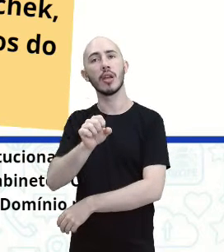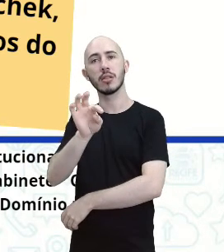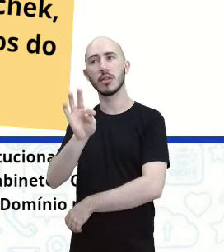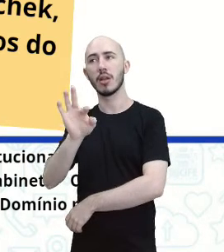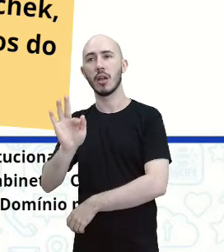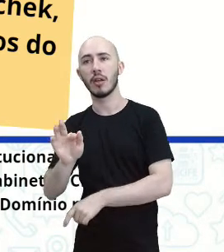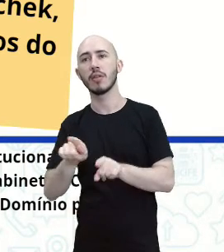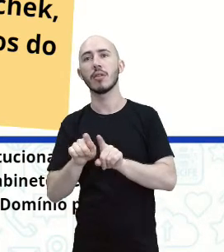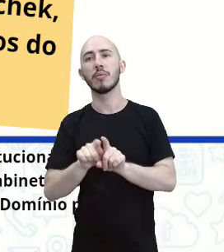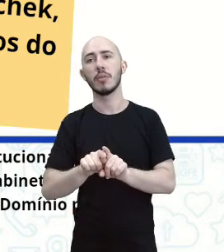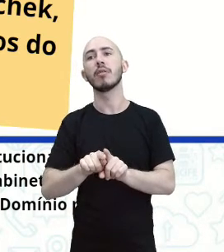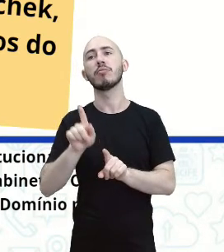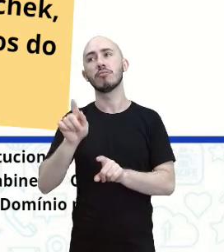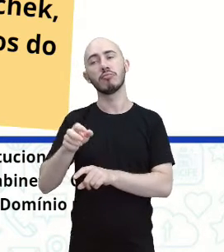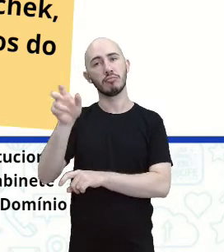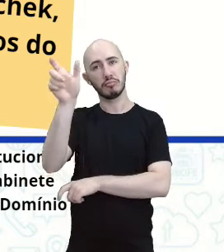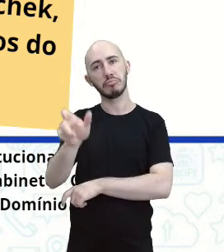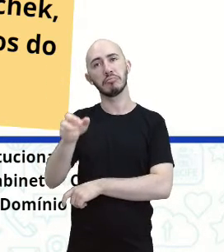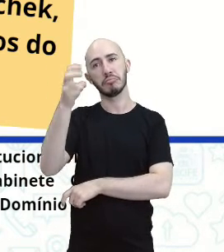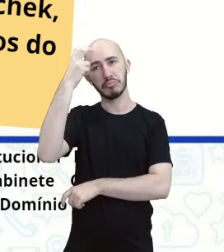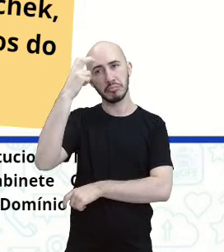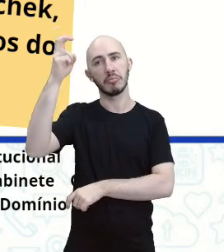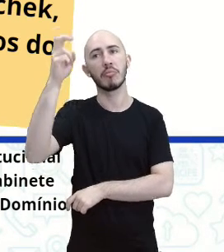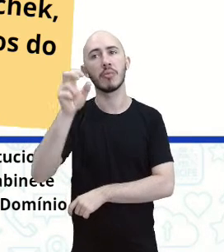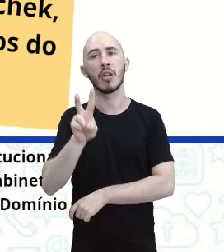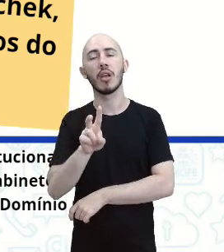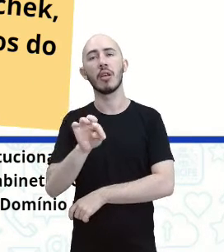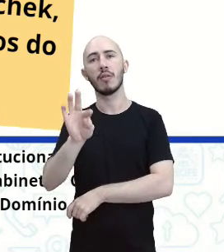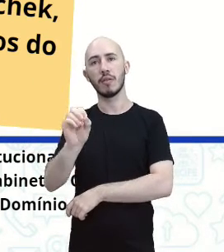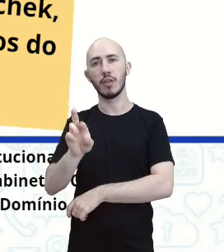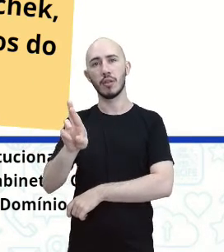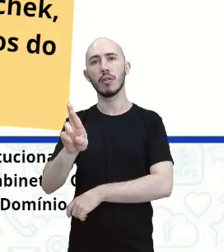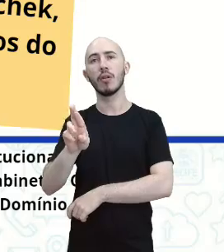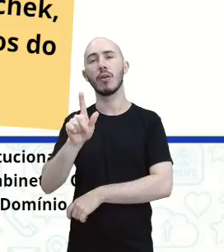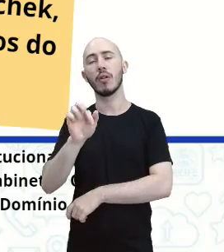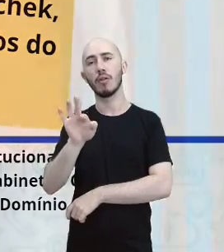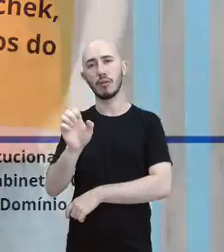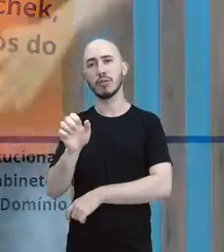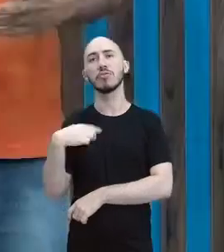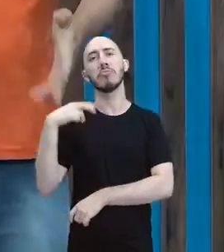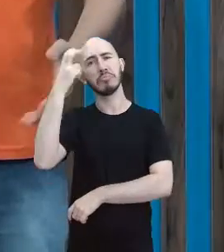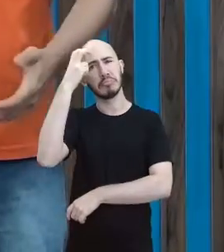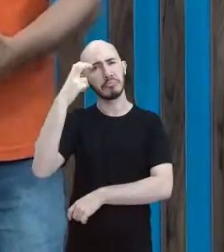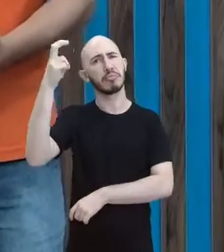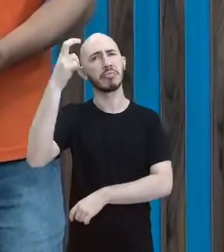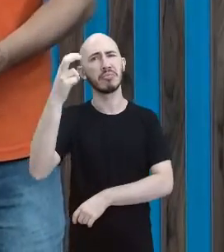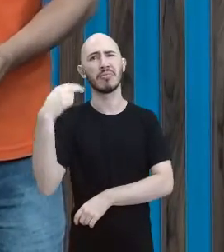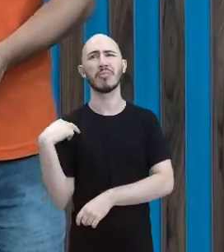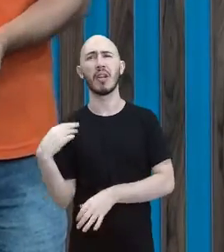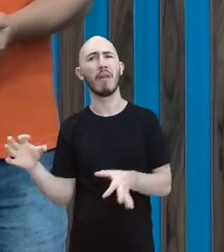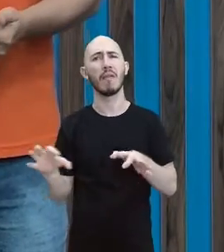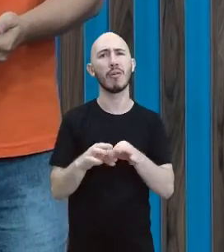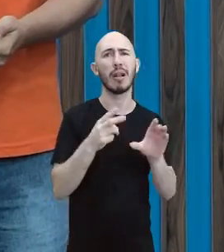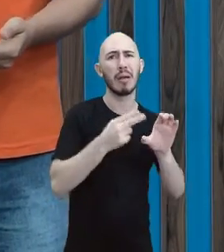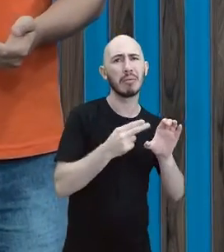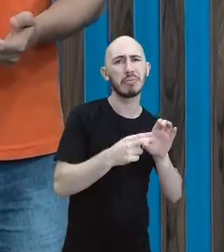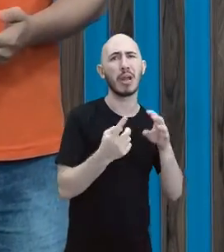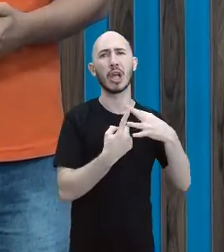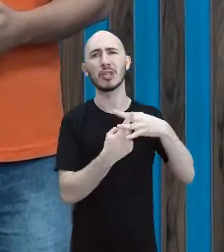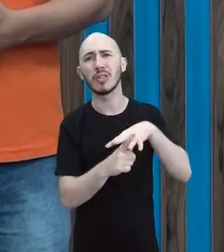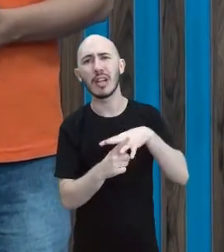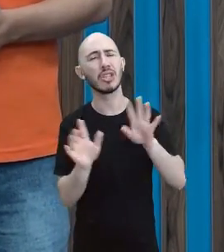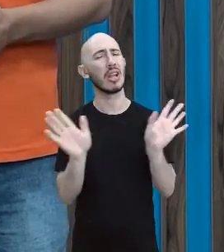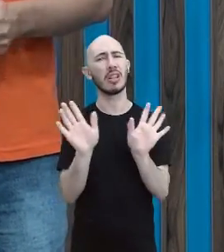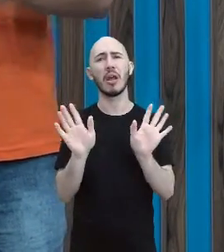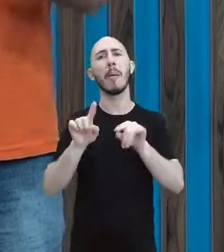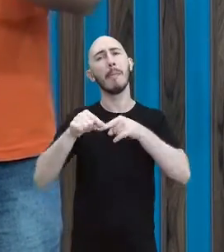Nunes Leal, que era também um intelectual, sujeito que não tinha ligação nenhuma com o comunismo, nem com o movimento socialista, nem qualquer coisa do tipo, mas que eram críticos